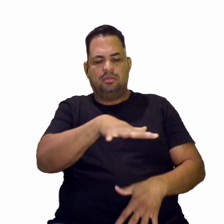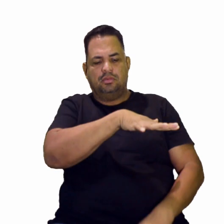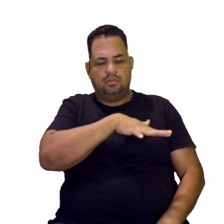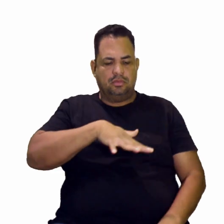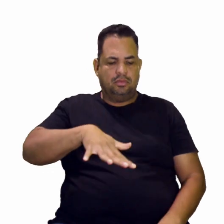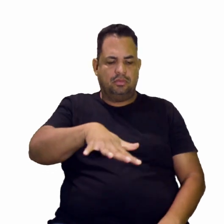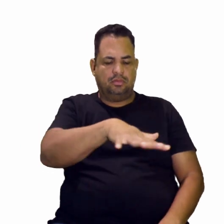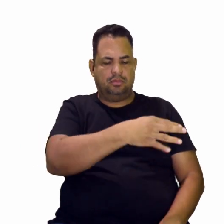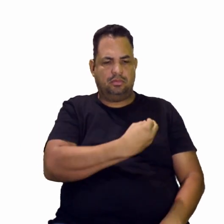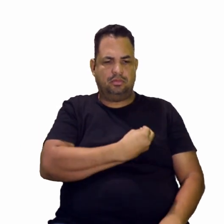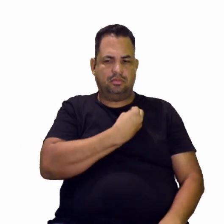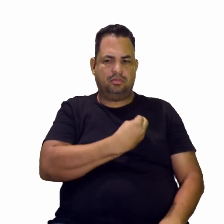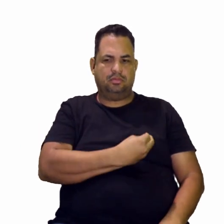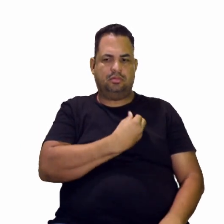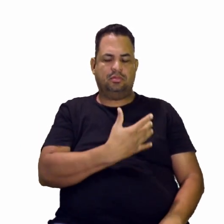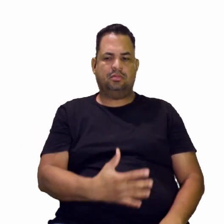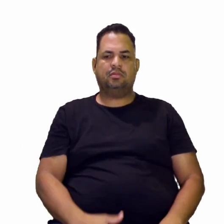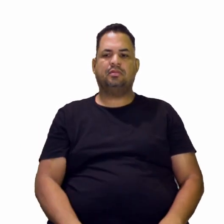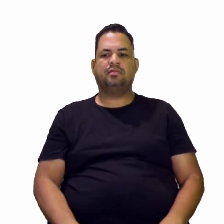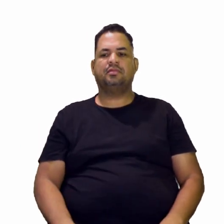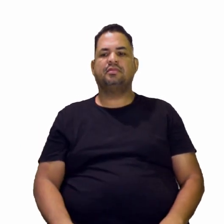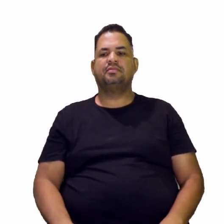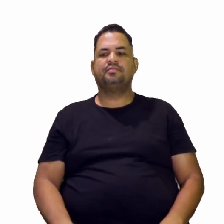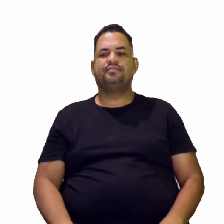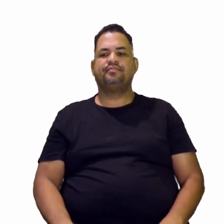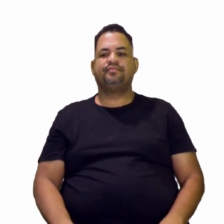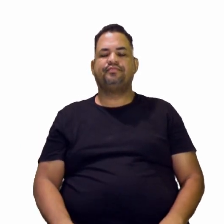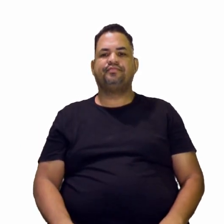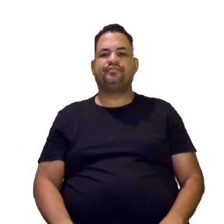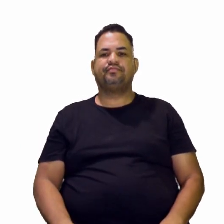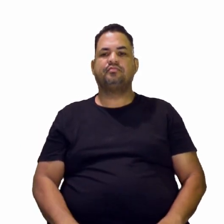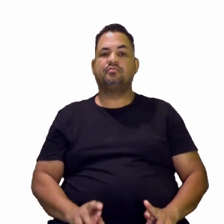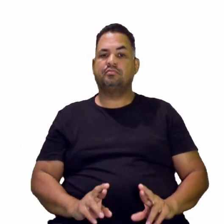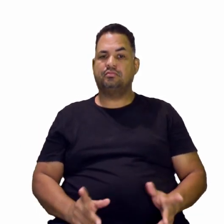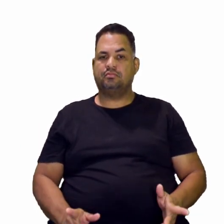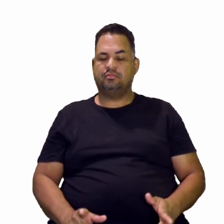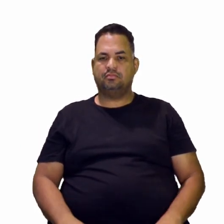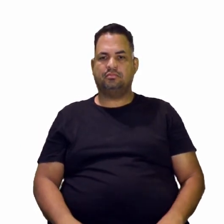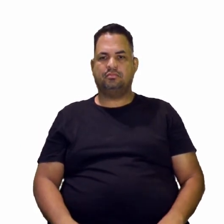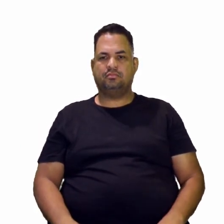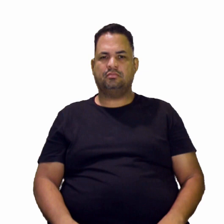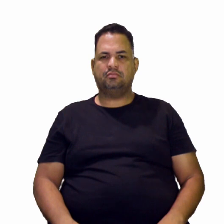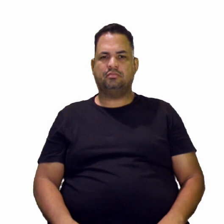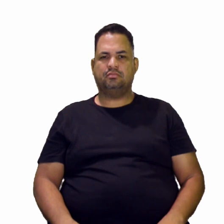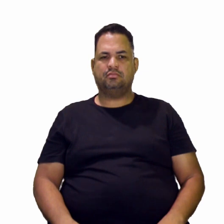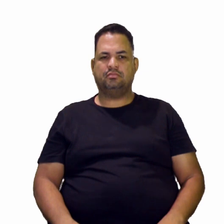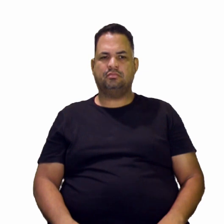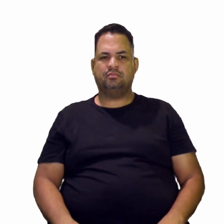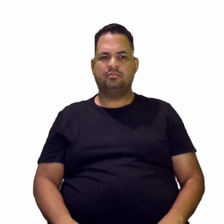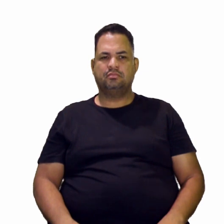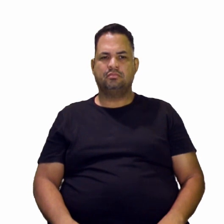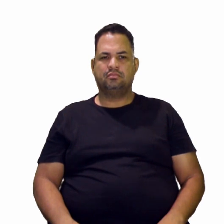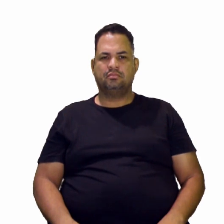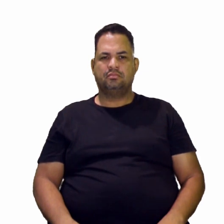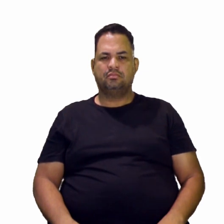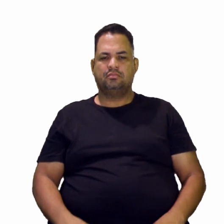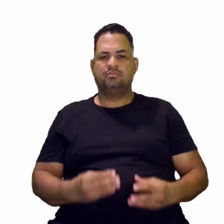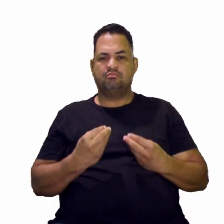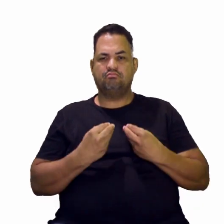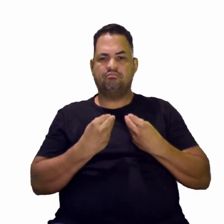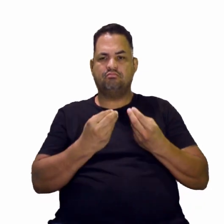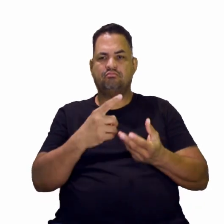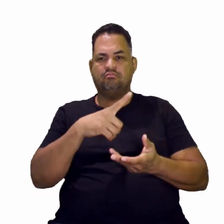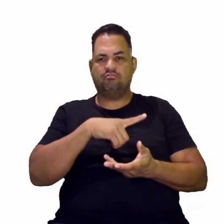sistema ou hábitat. Olha como essa questão agora está diferente. A disponibilidade